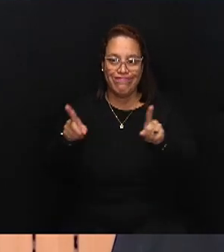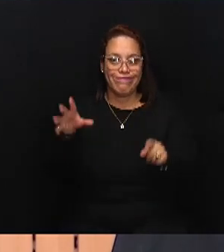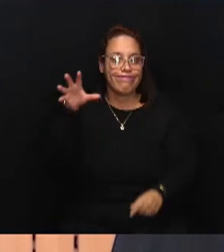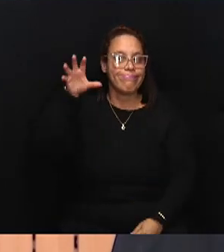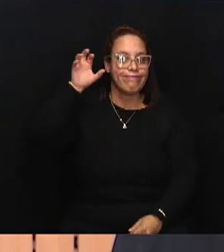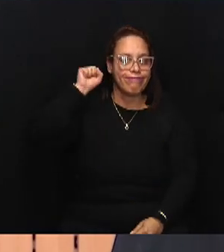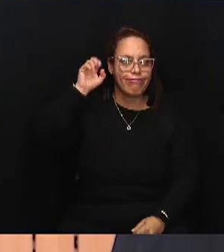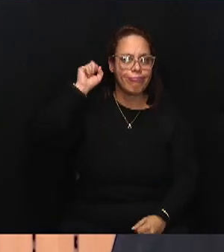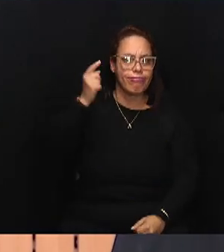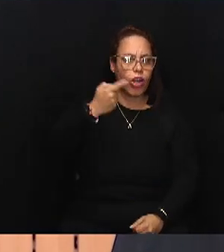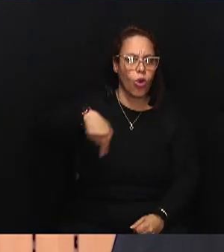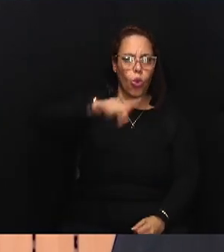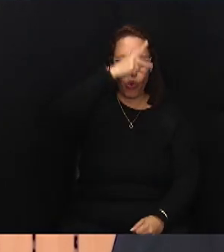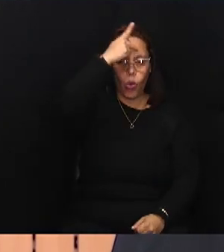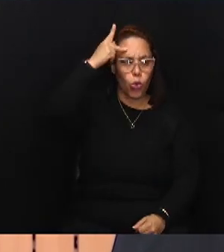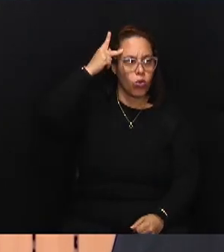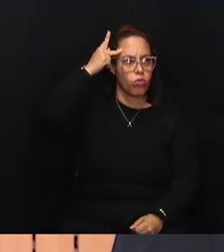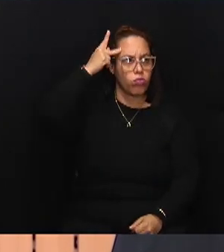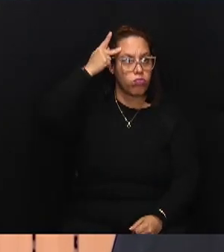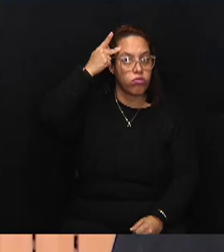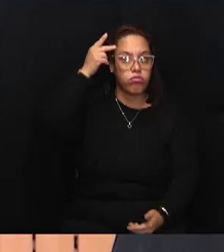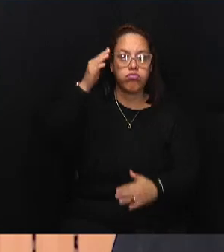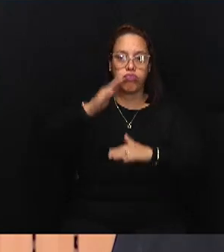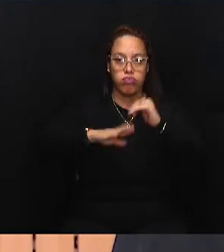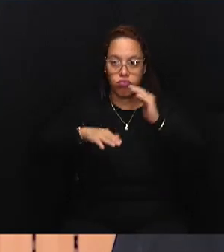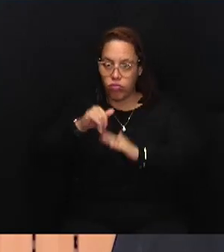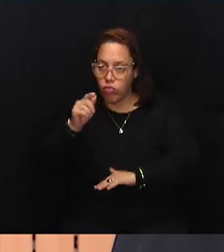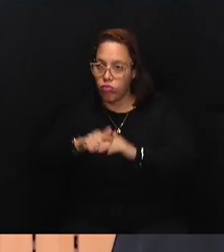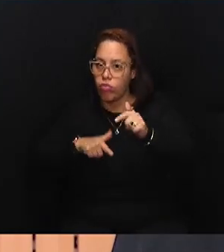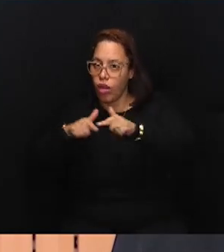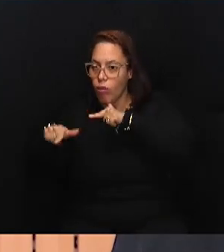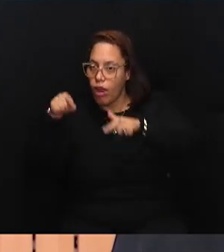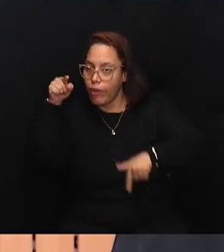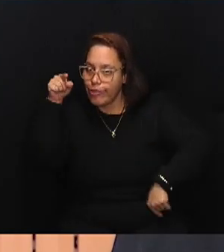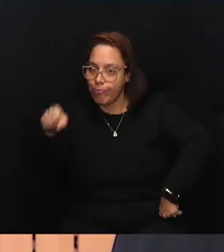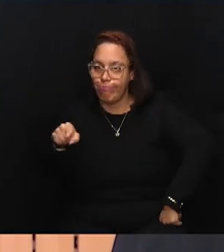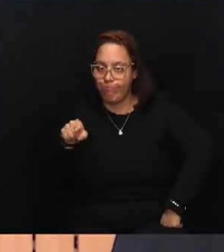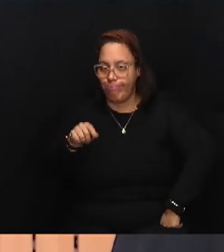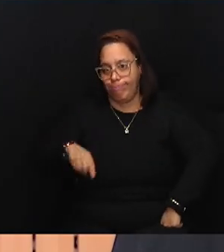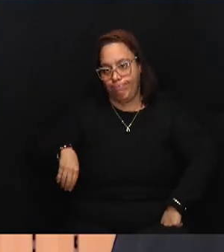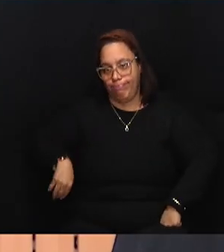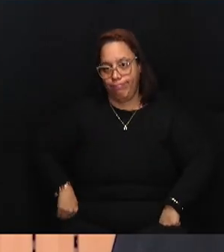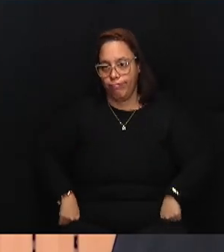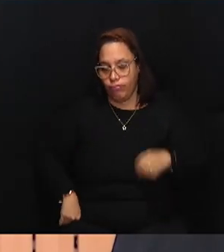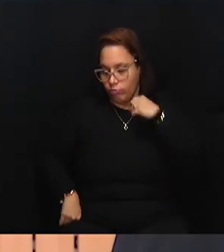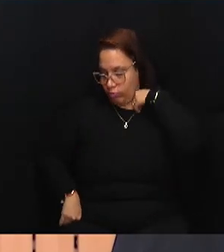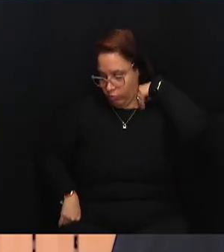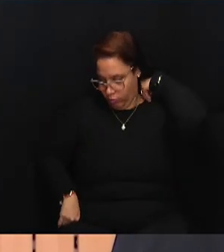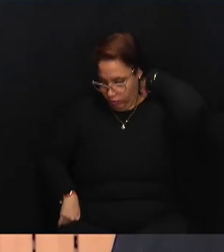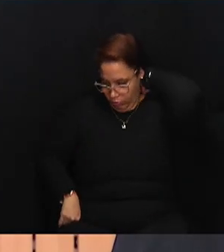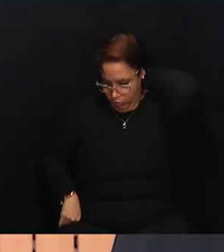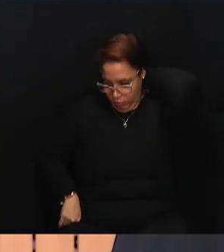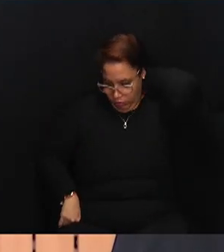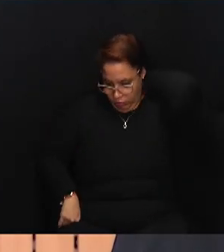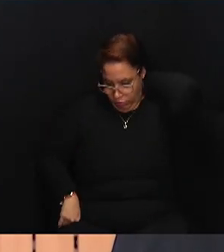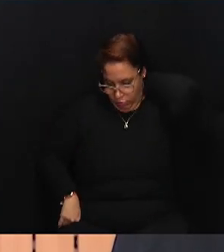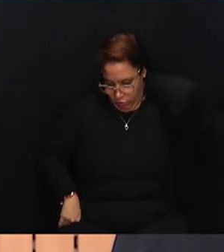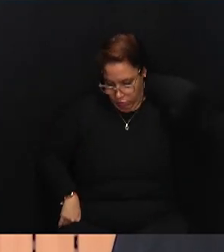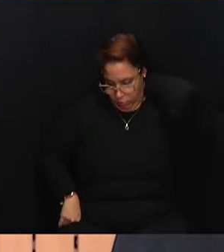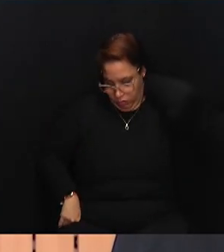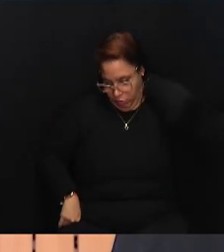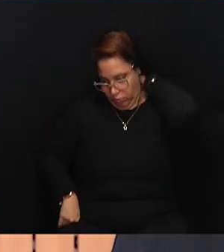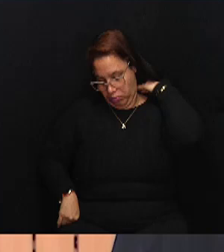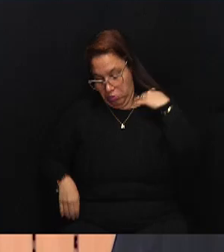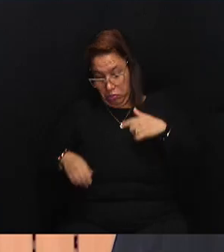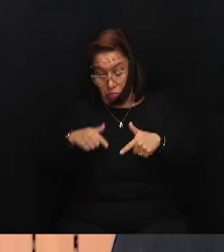ouvir aquelas pessoas que atuam ali na ponta. Ouvir aquelas pessoas que desempenham ali algum tipo de serviço para a